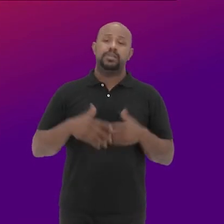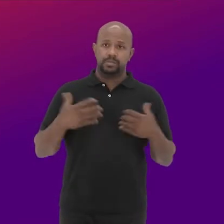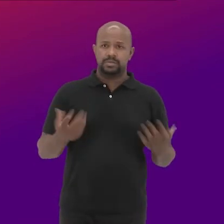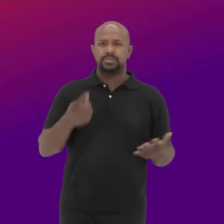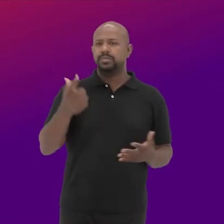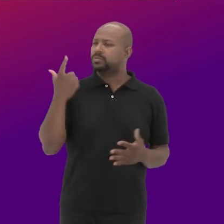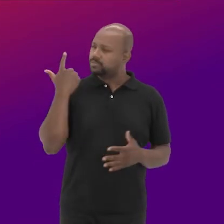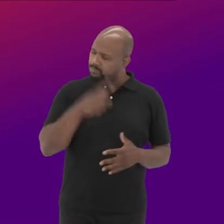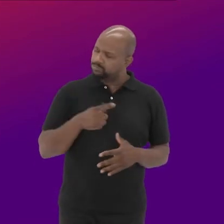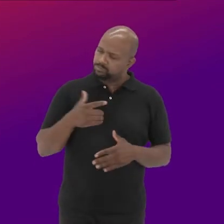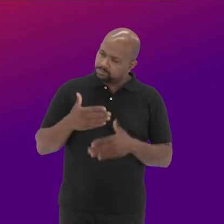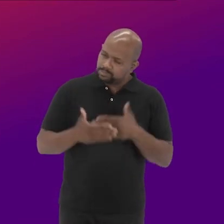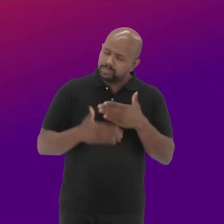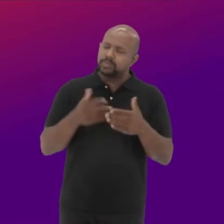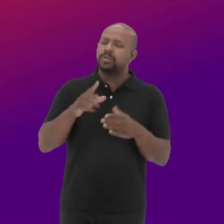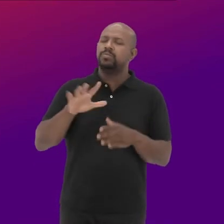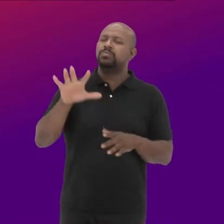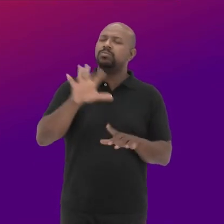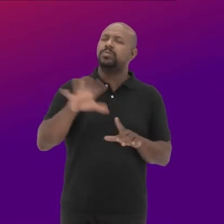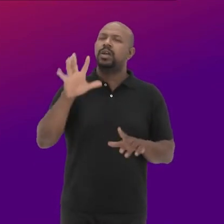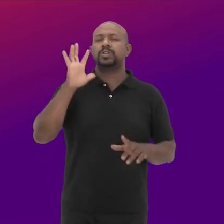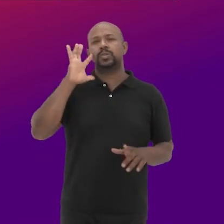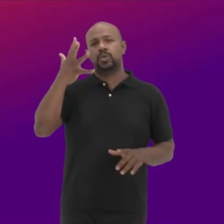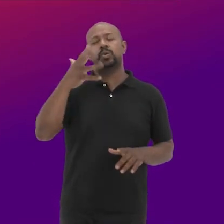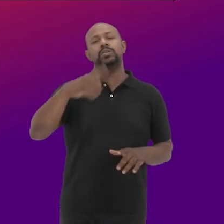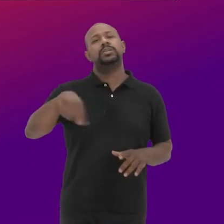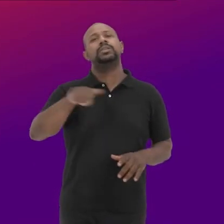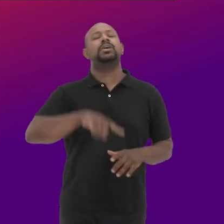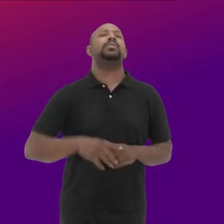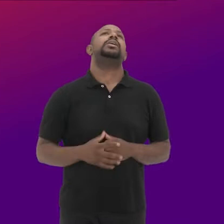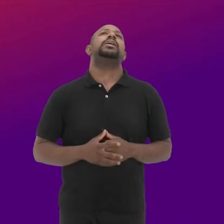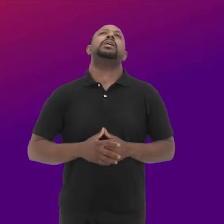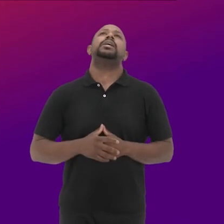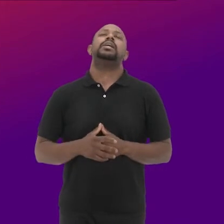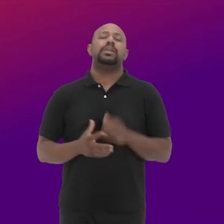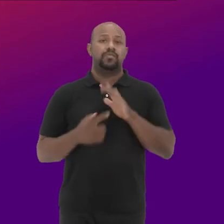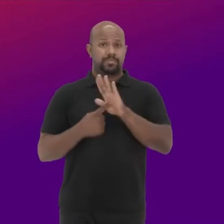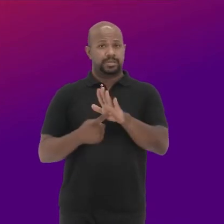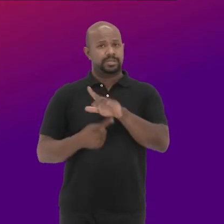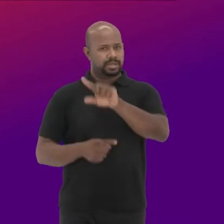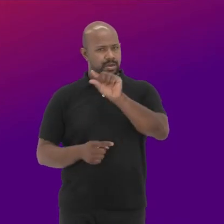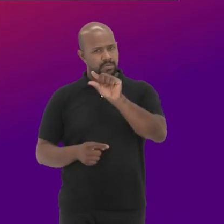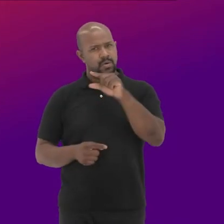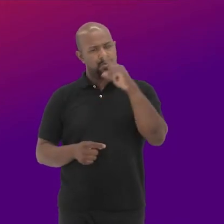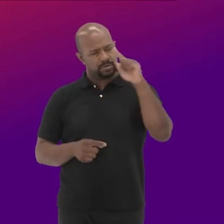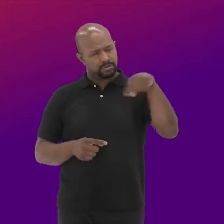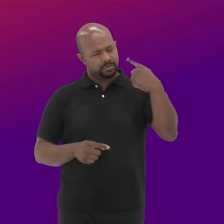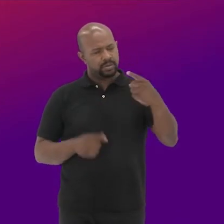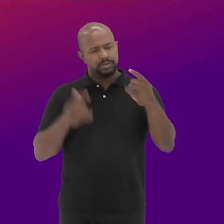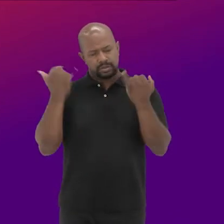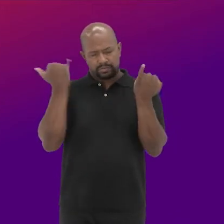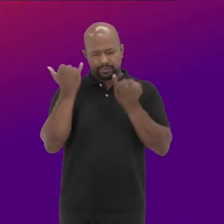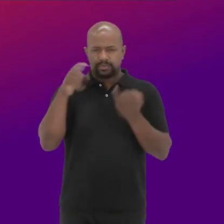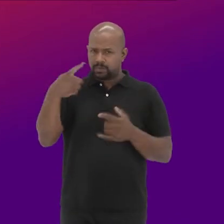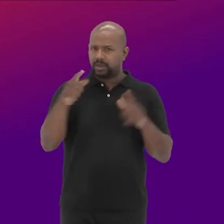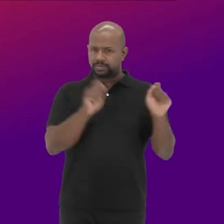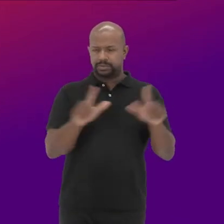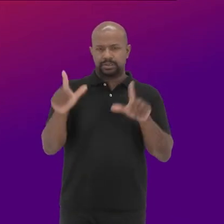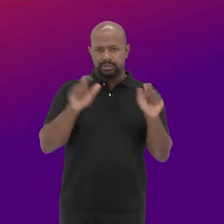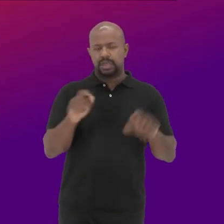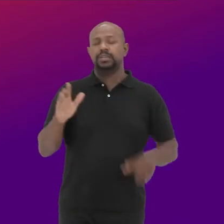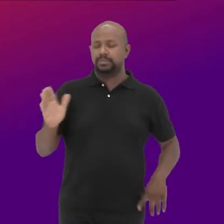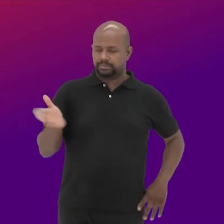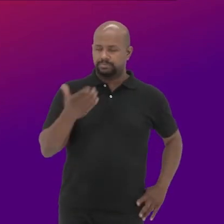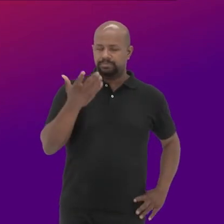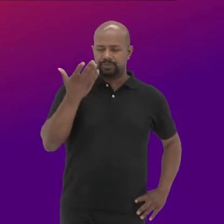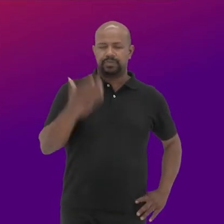e com isso a gente construiu uma fórmula, uma solução, e que eu vou apresentar um pouco mais didático nos próximos slides. Pode